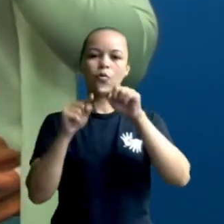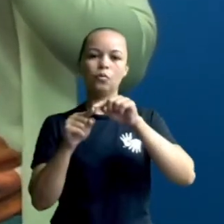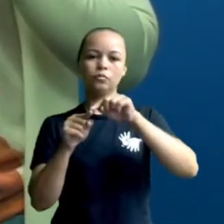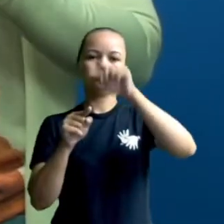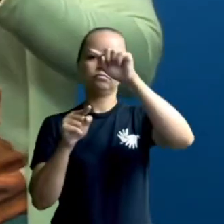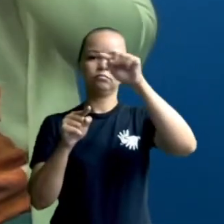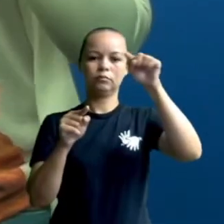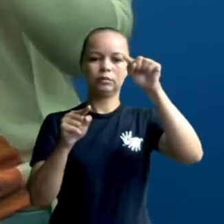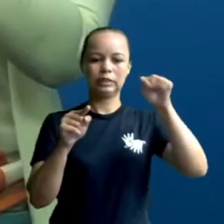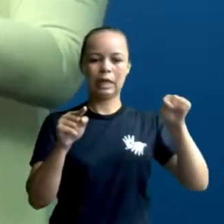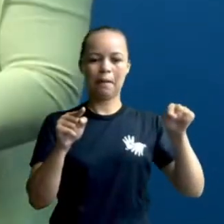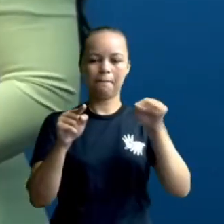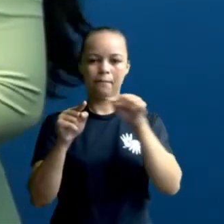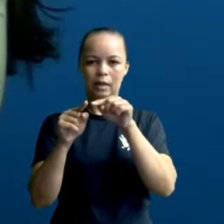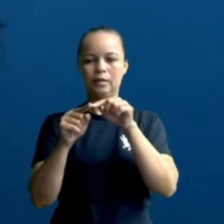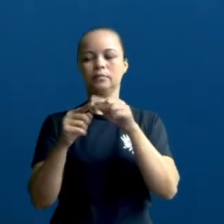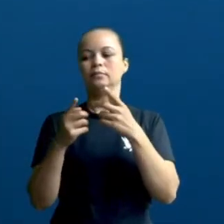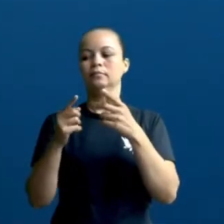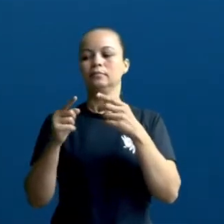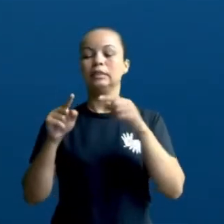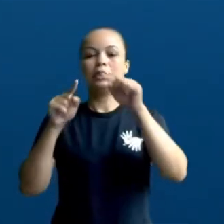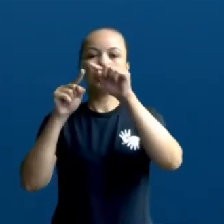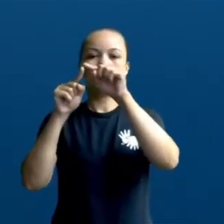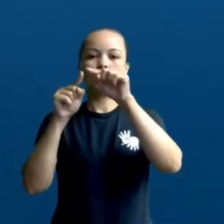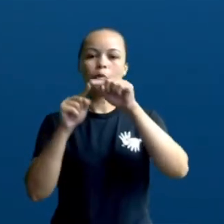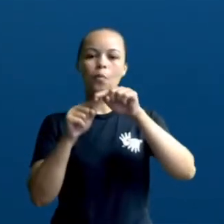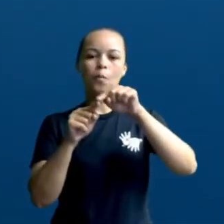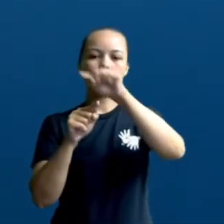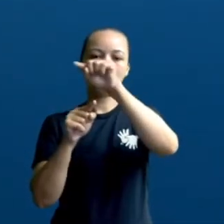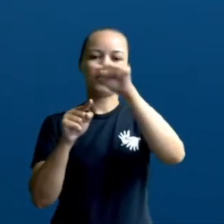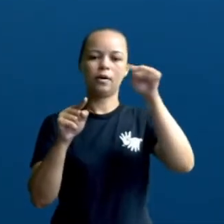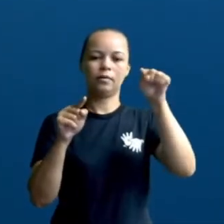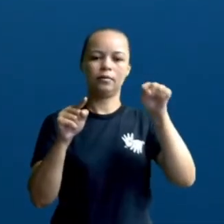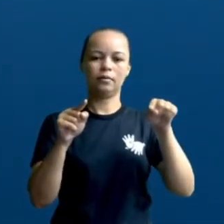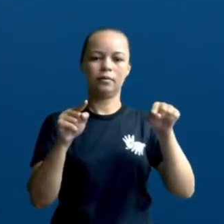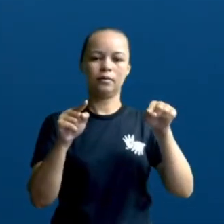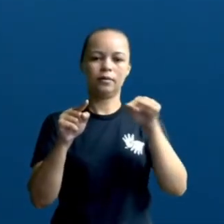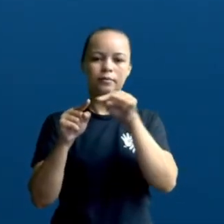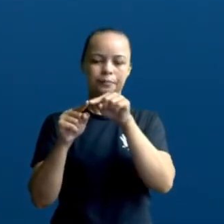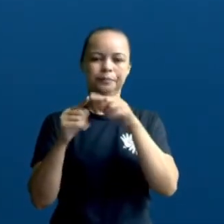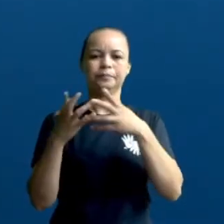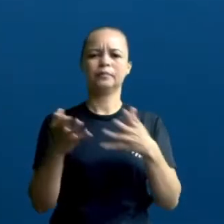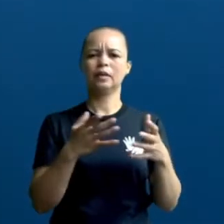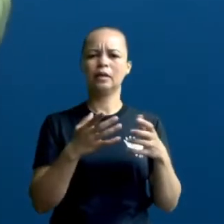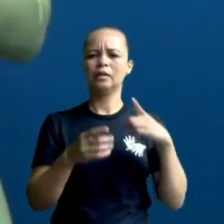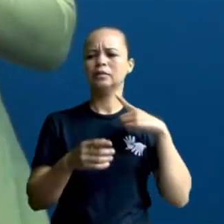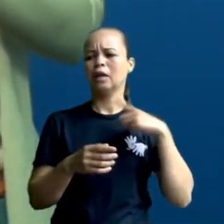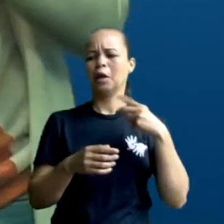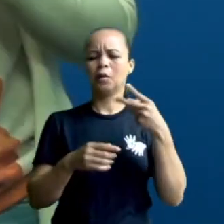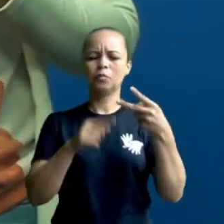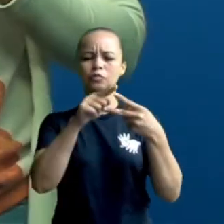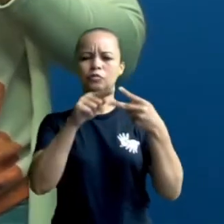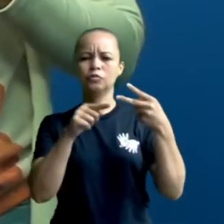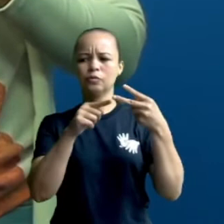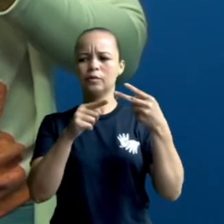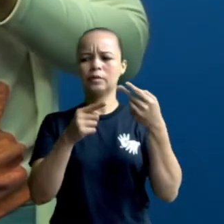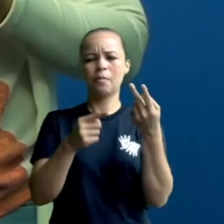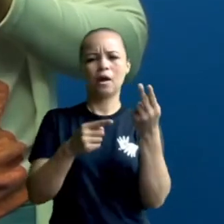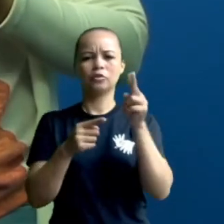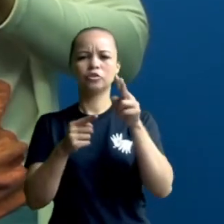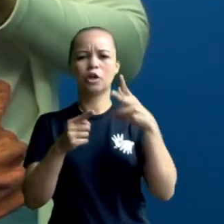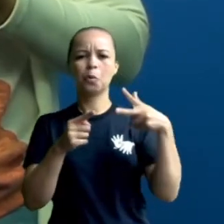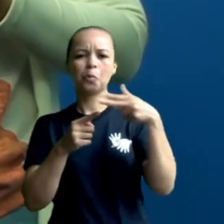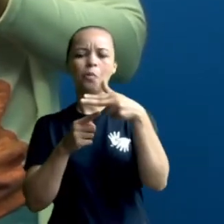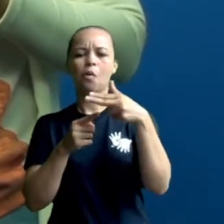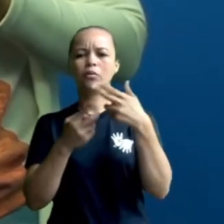Então, vamos recordar. Lembrando, temos aqui duas figuras cortadas. Quando nós temos duas figuras